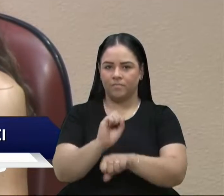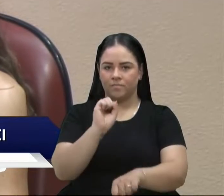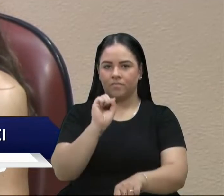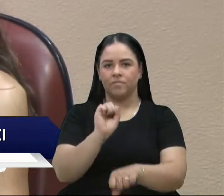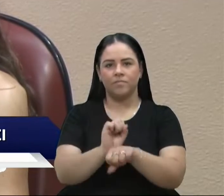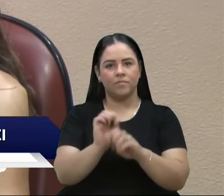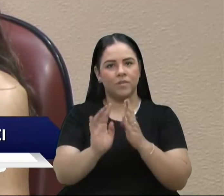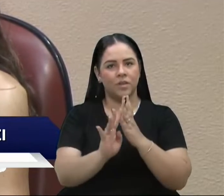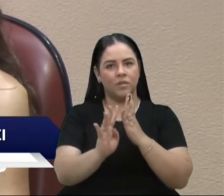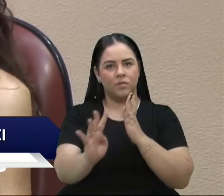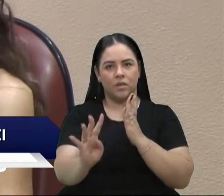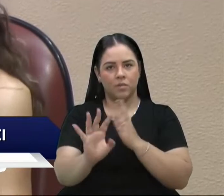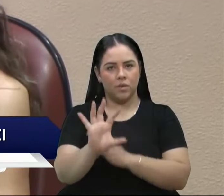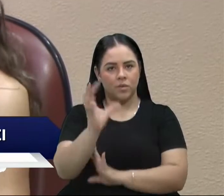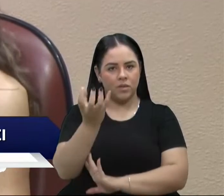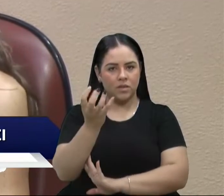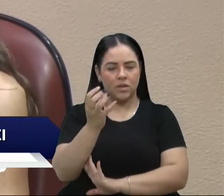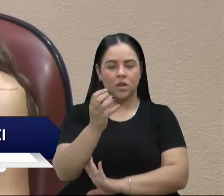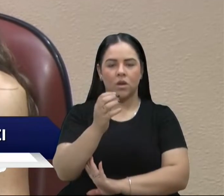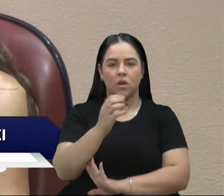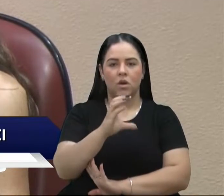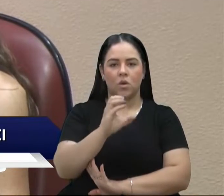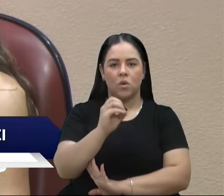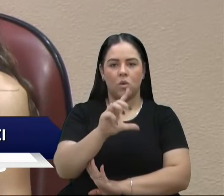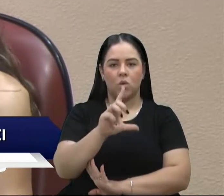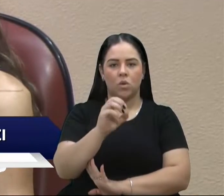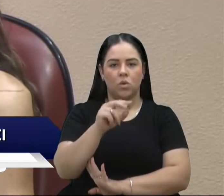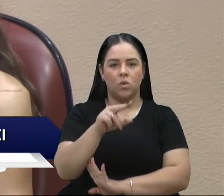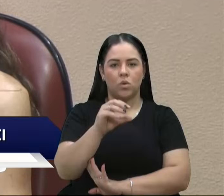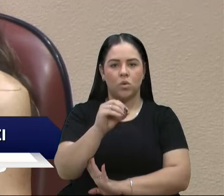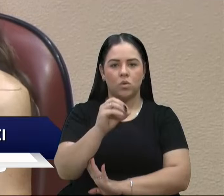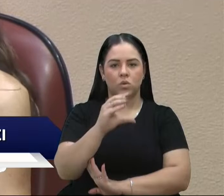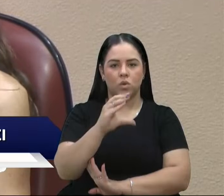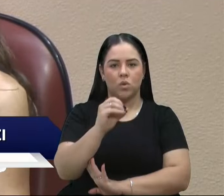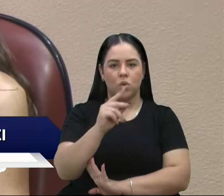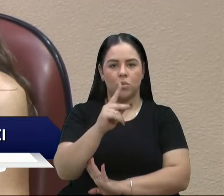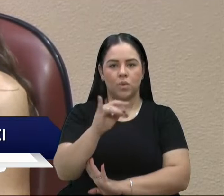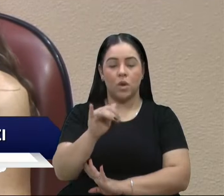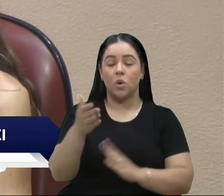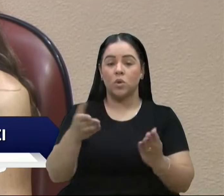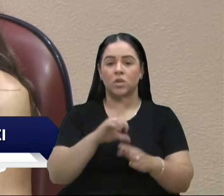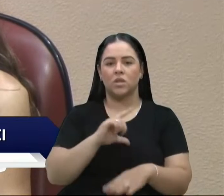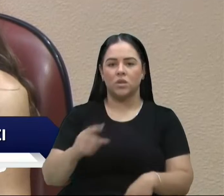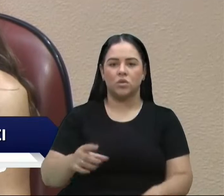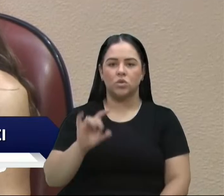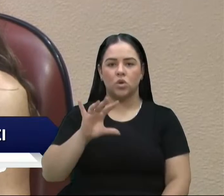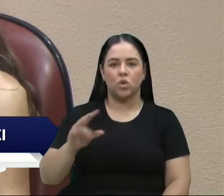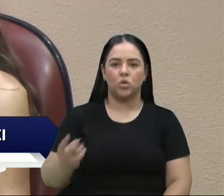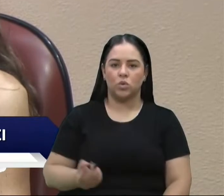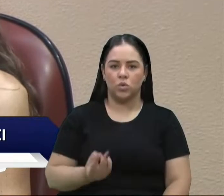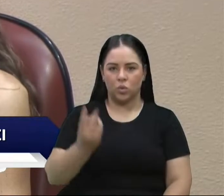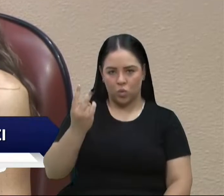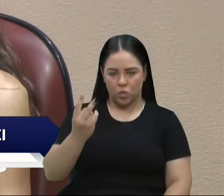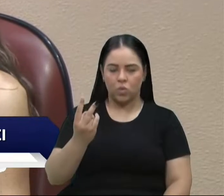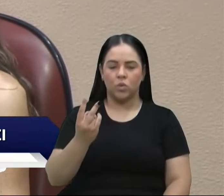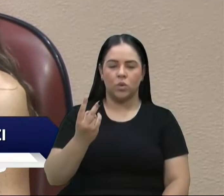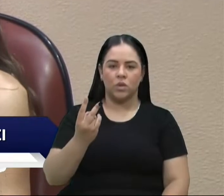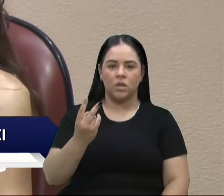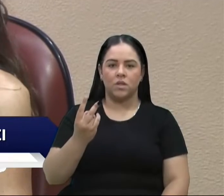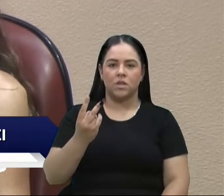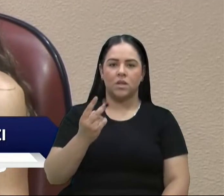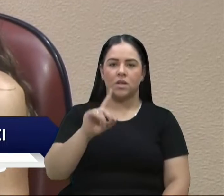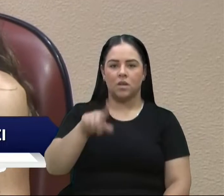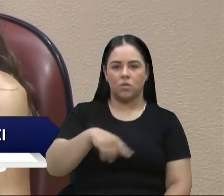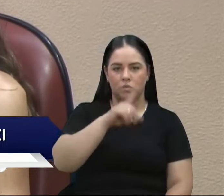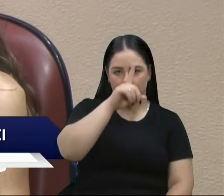para realizar uma colonoscopia. A gente tem hoje só 2 prestadores que fazem colonoscopia, que são o Hospital Geral